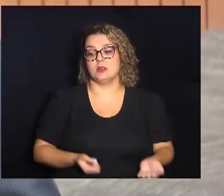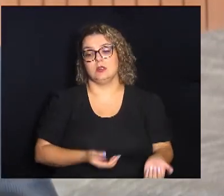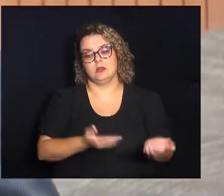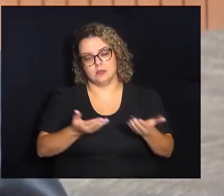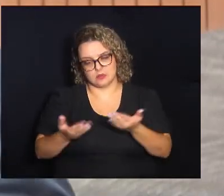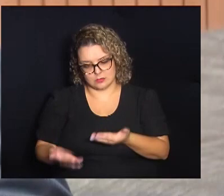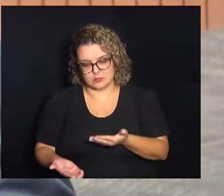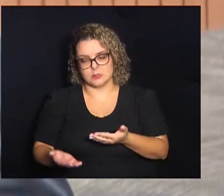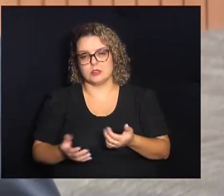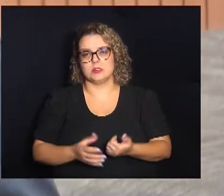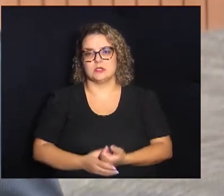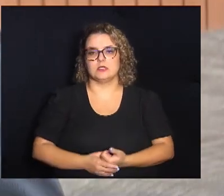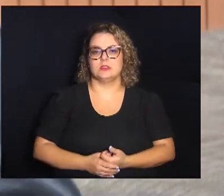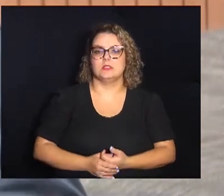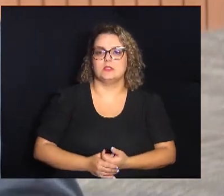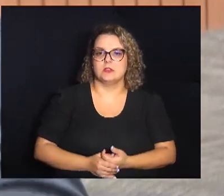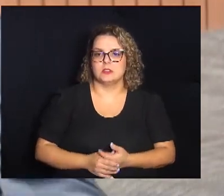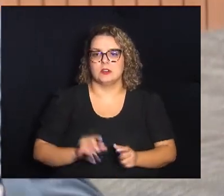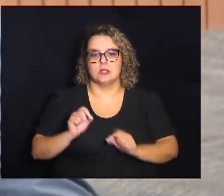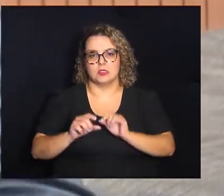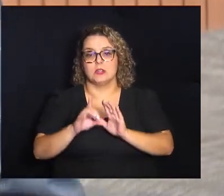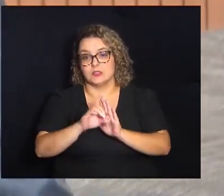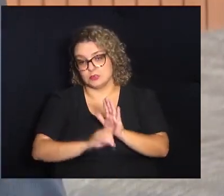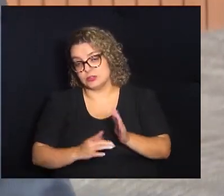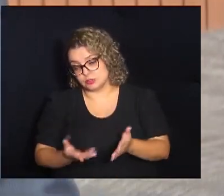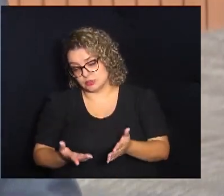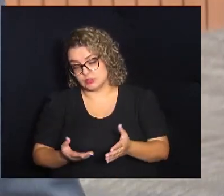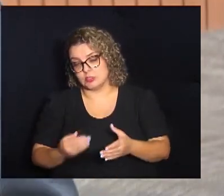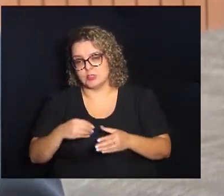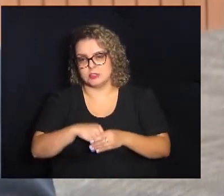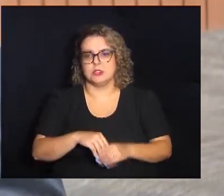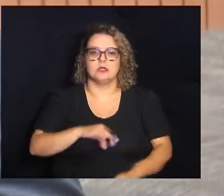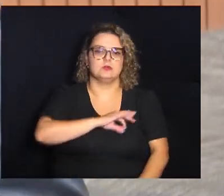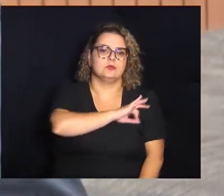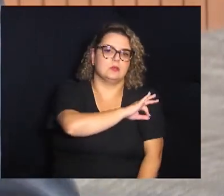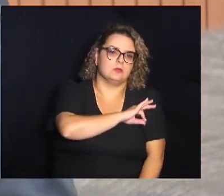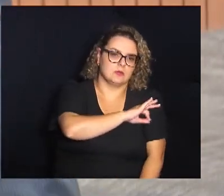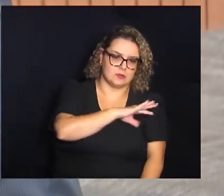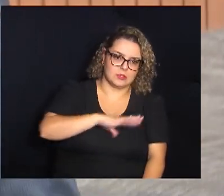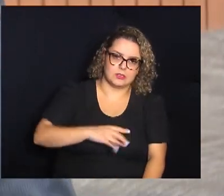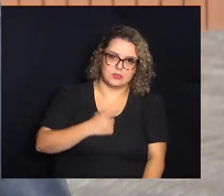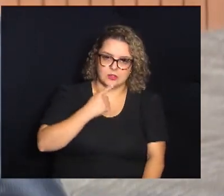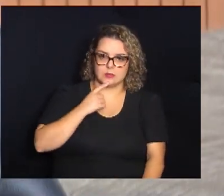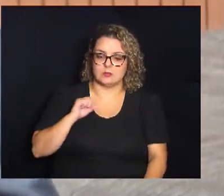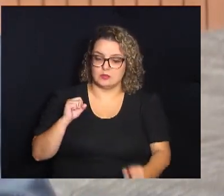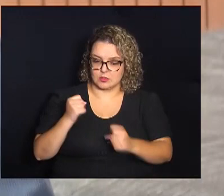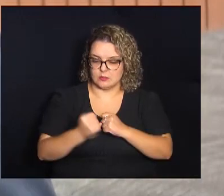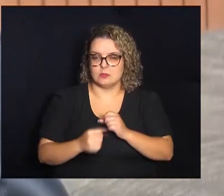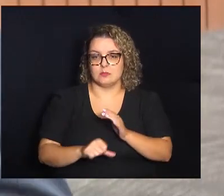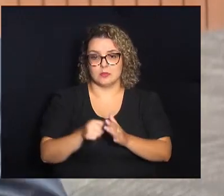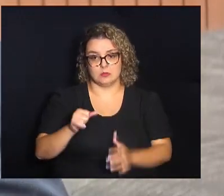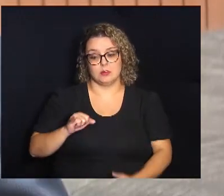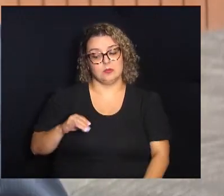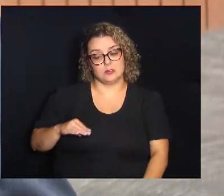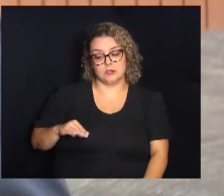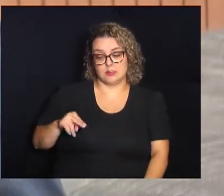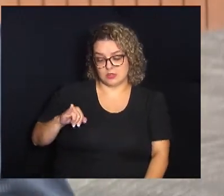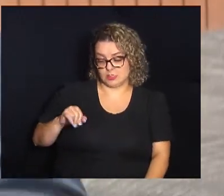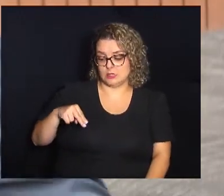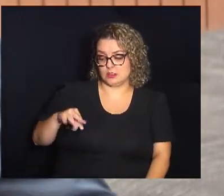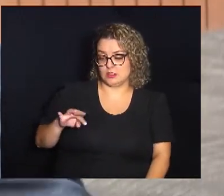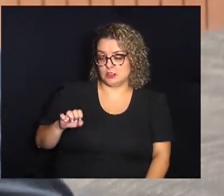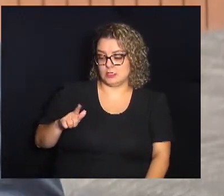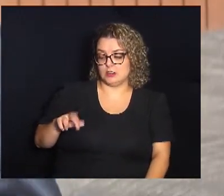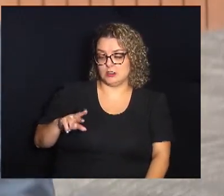isso a quem de direito, ou quem de fato, dentro da Prefeitura Municipal, para preservar primeiro a sua integridade e depois